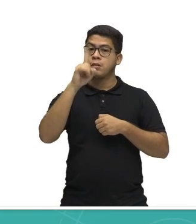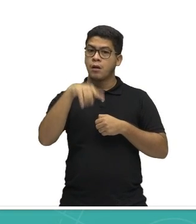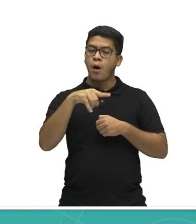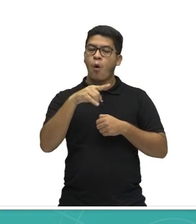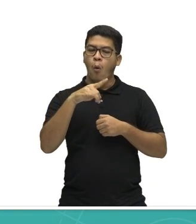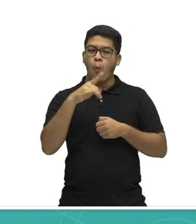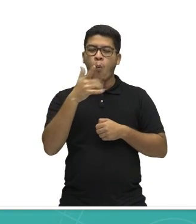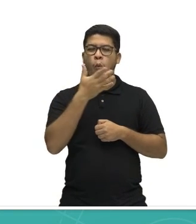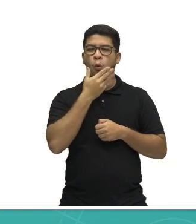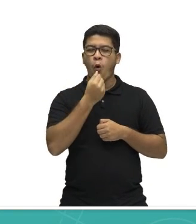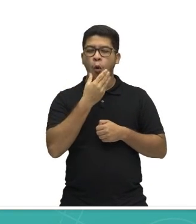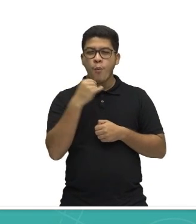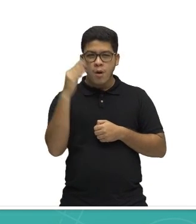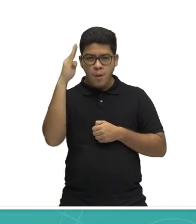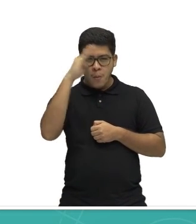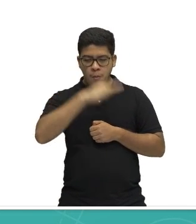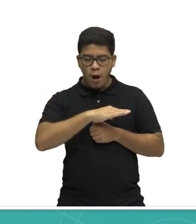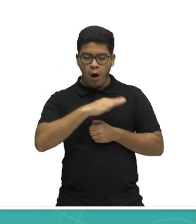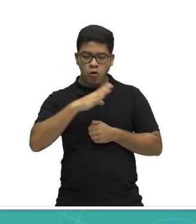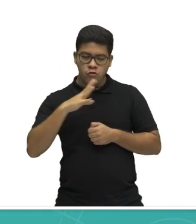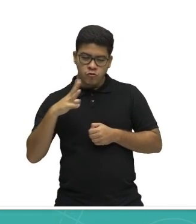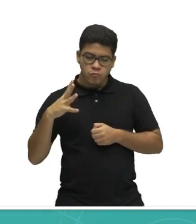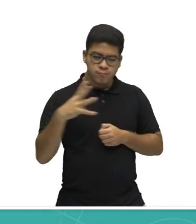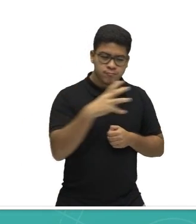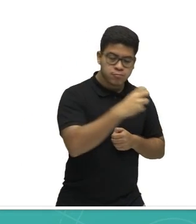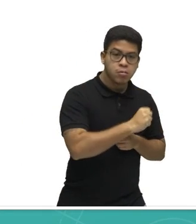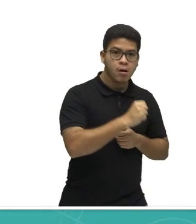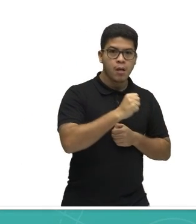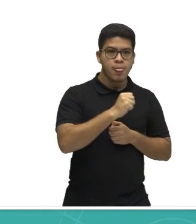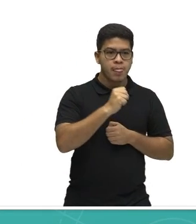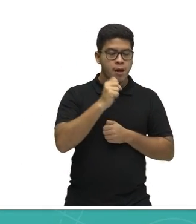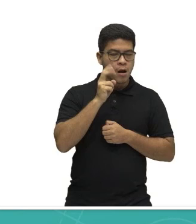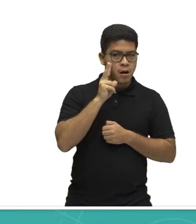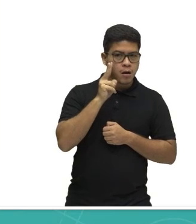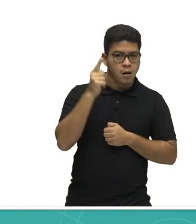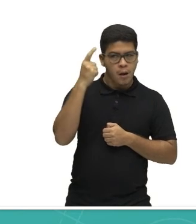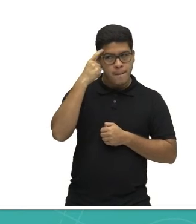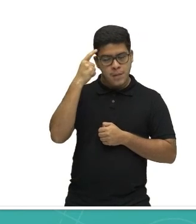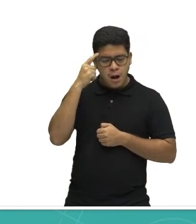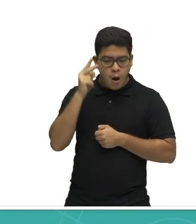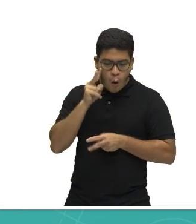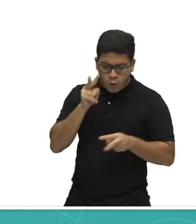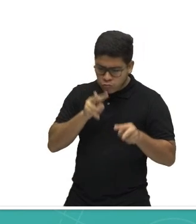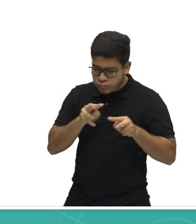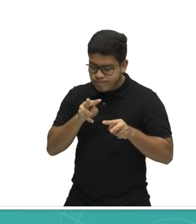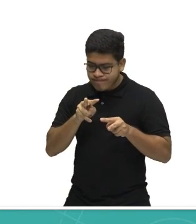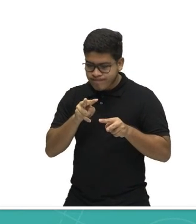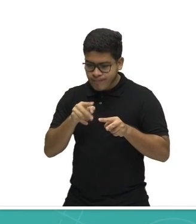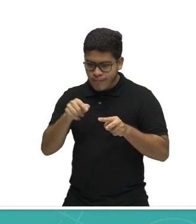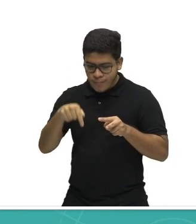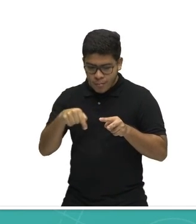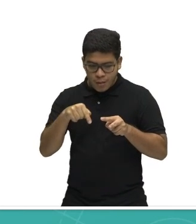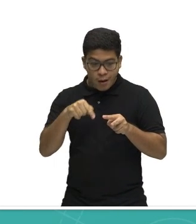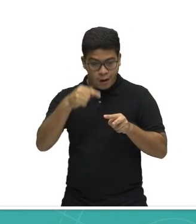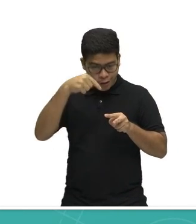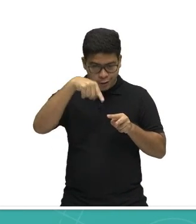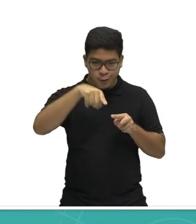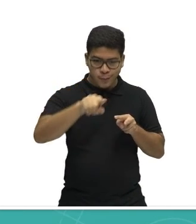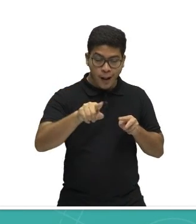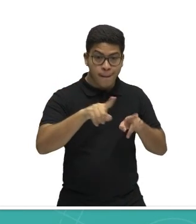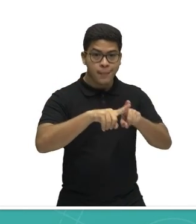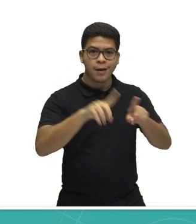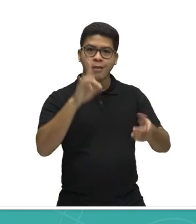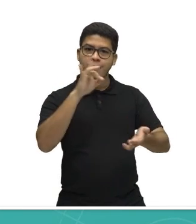capturá-los. Então, ele engana, ele dá um sentido de direção ao contrário do que ele está andando, devido os seus pés virados